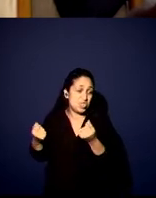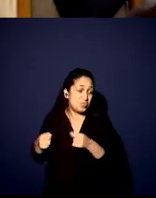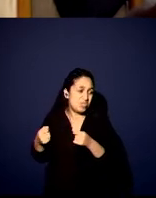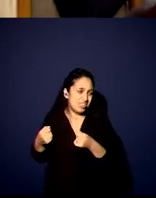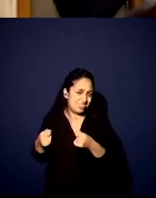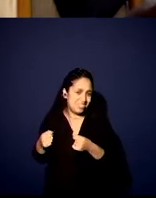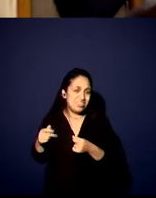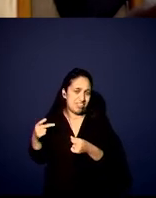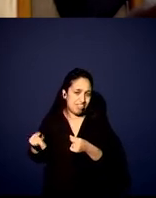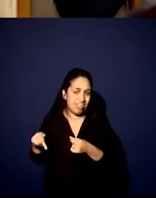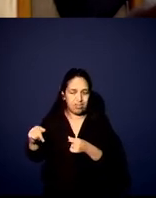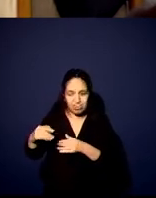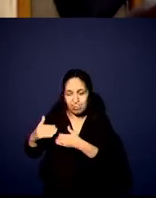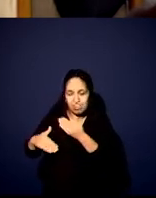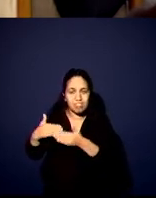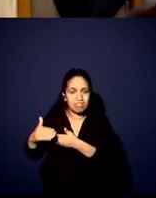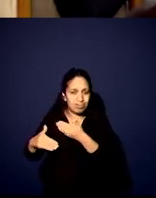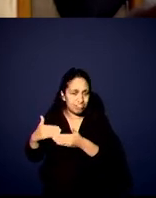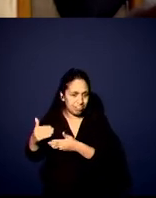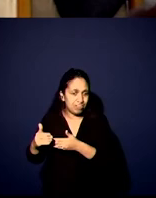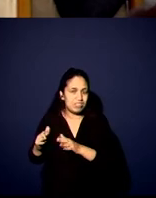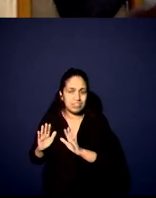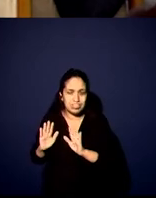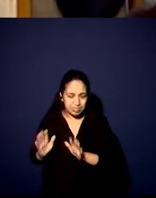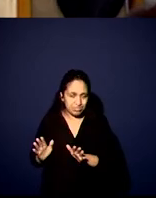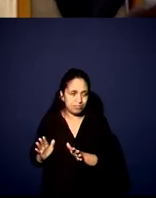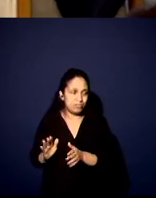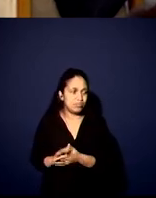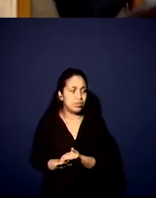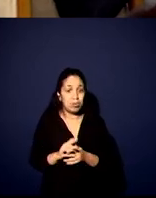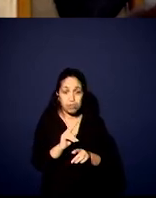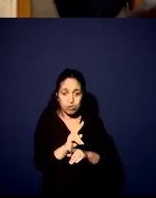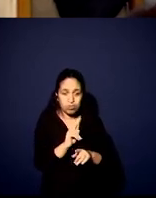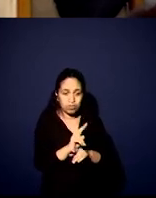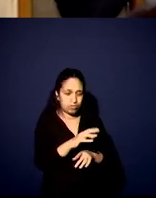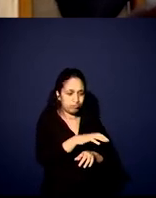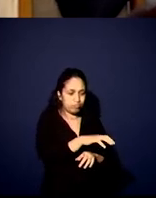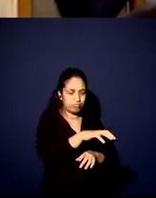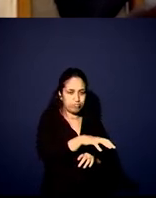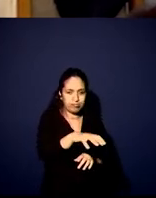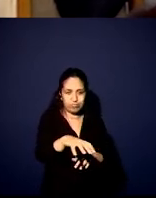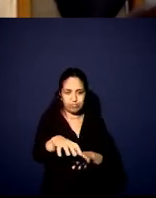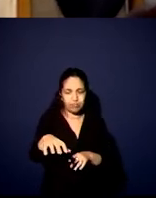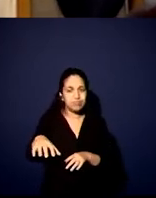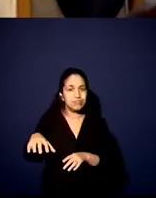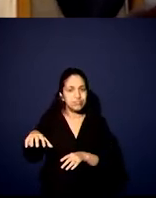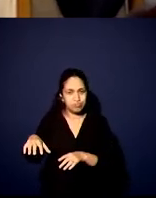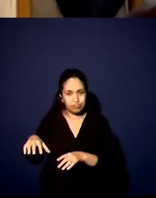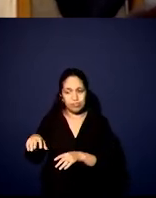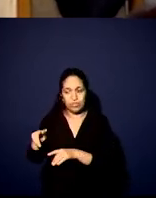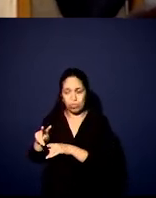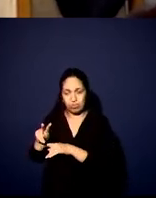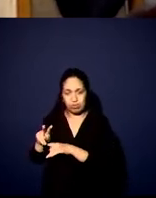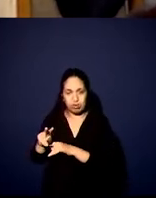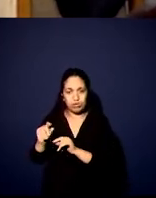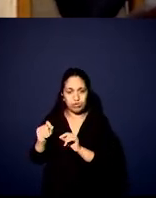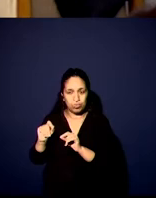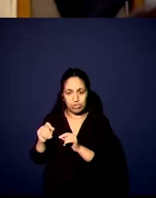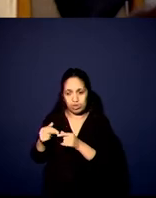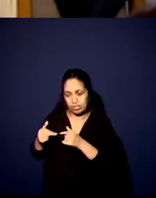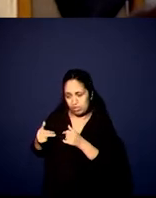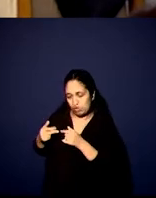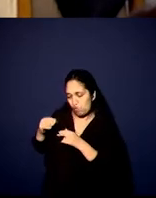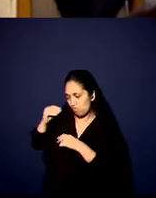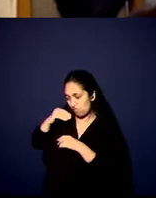reguladoras e que elas funcionem na sua amplitude na defesa de cada setor cuidando da parte mais fraca